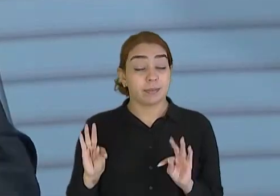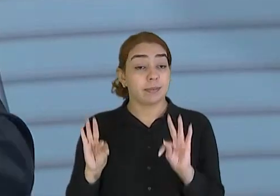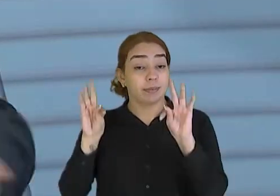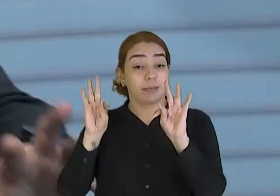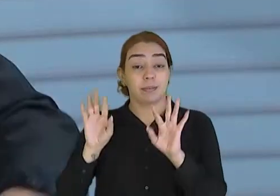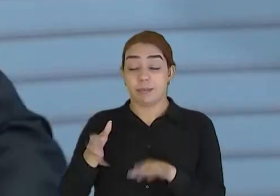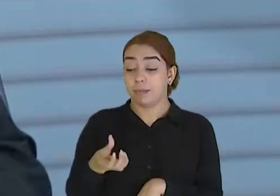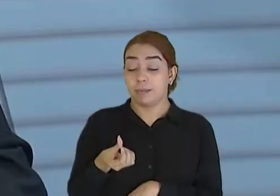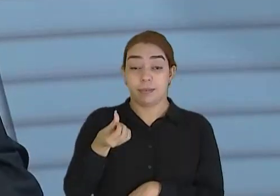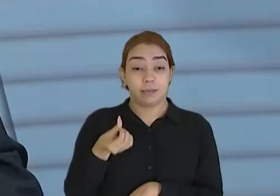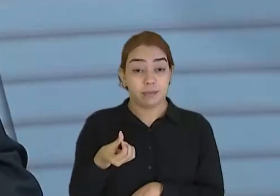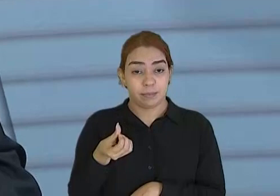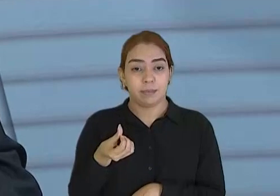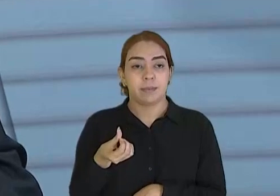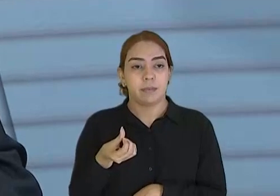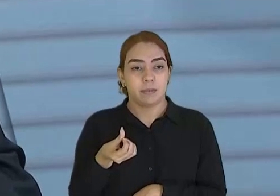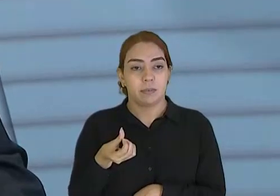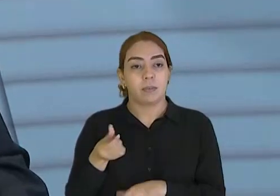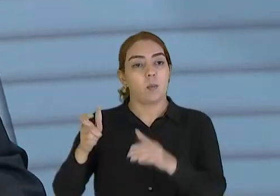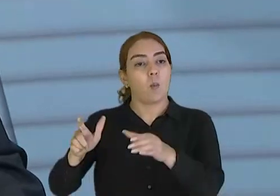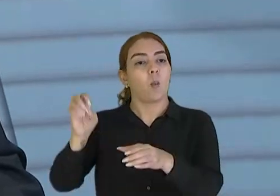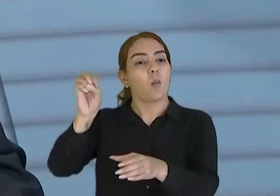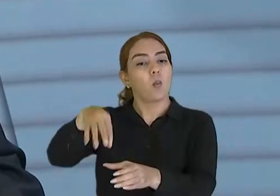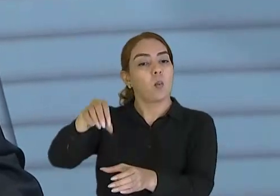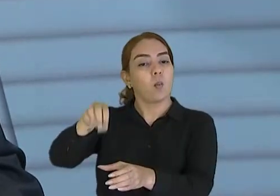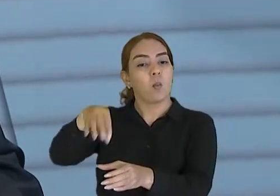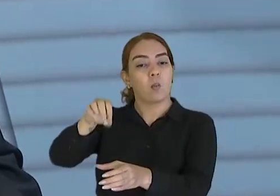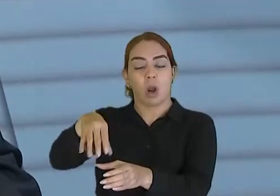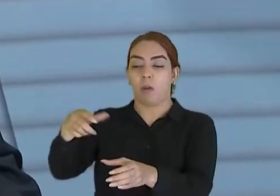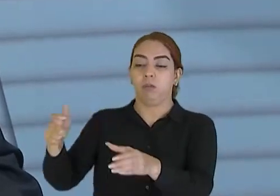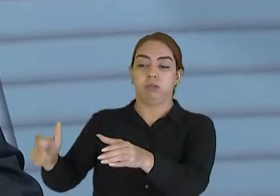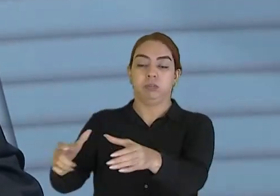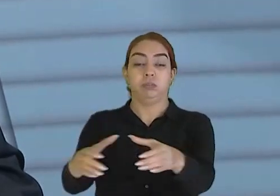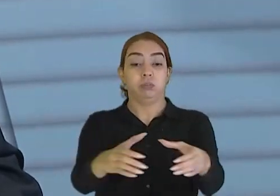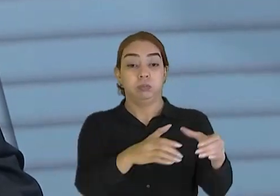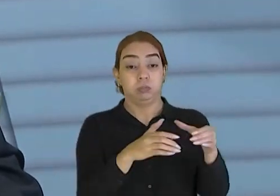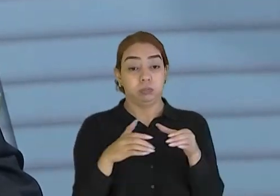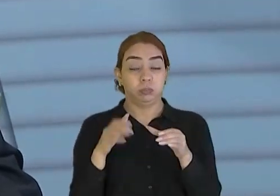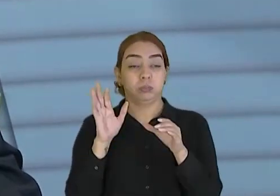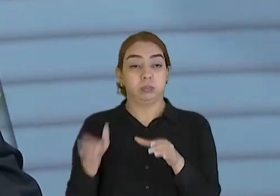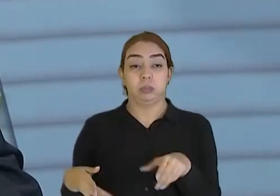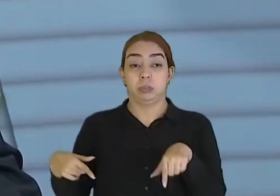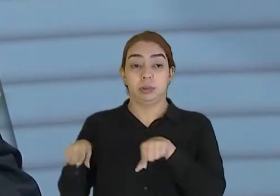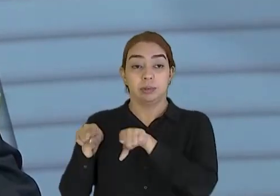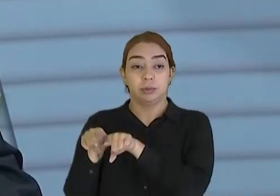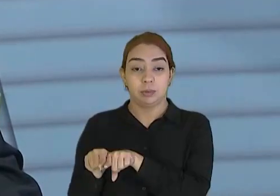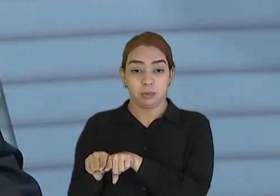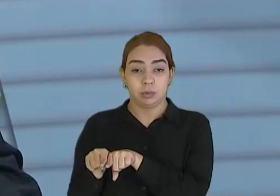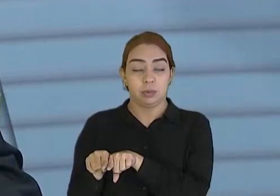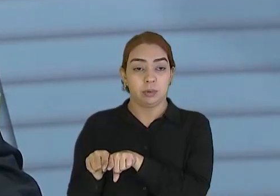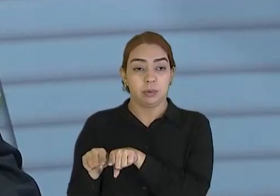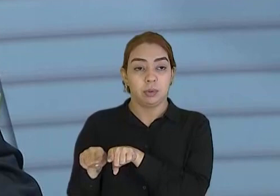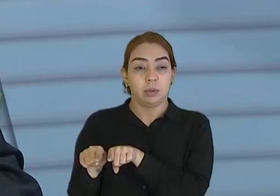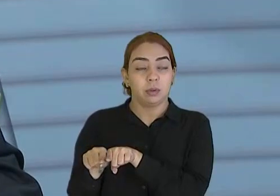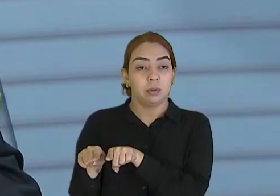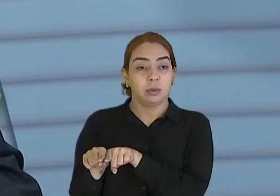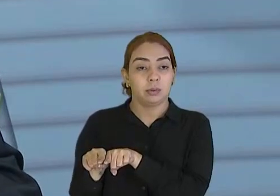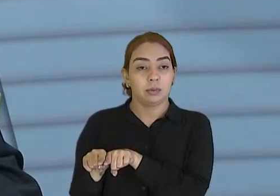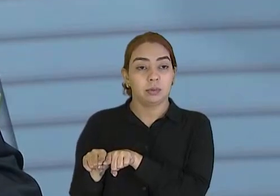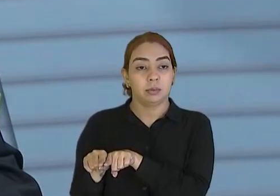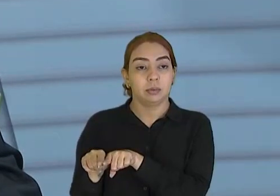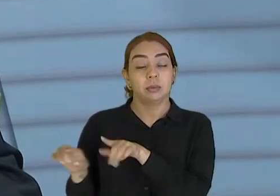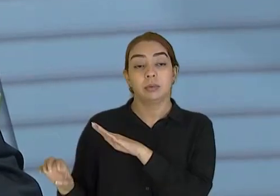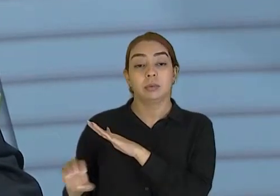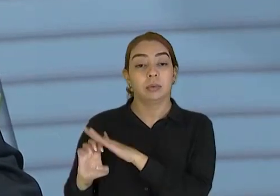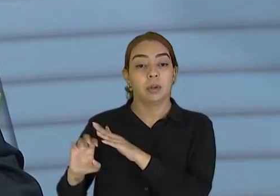coleta nos blocos, distribuídos dentro da Unifor, porque nós fizemos uma parceria com a City Nova, né? Que é o Centro de